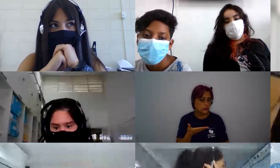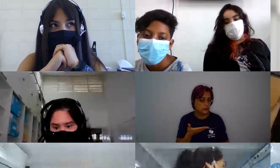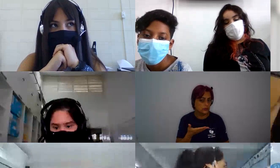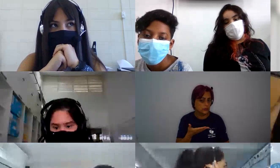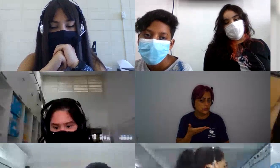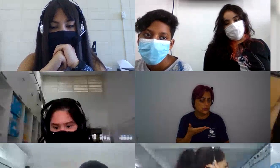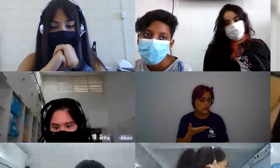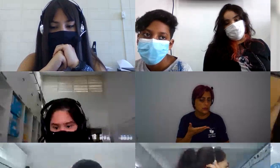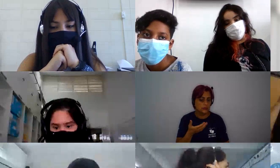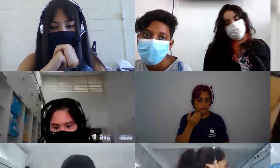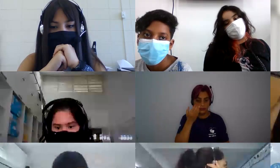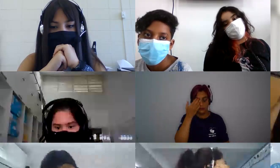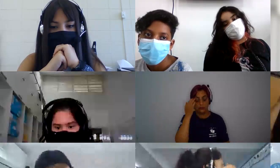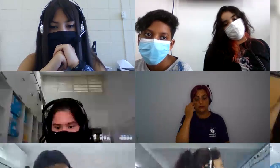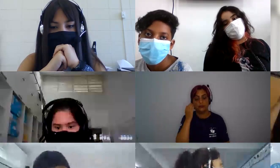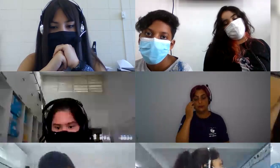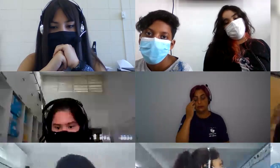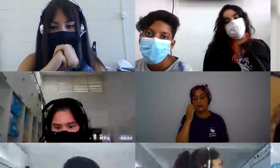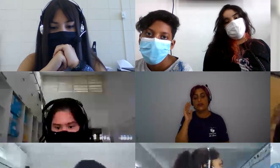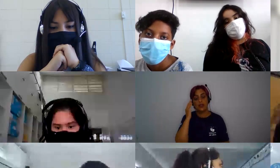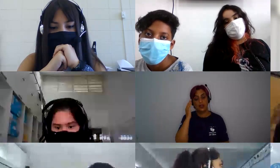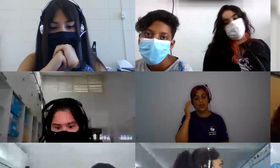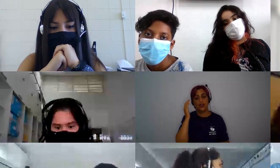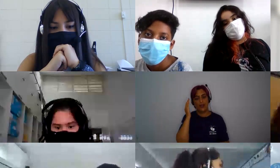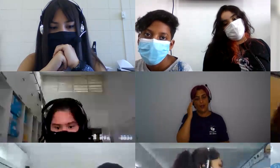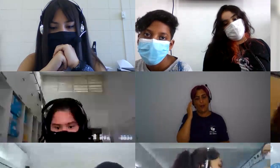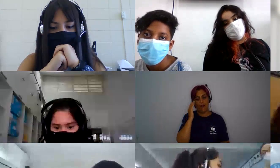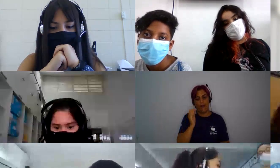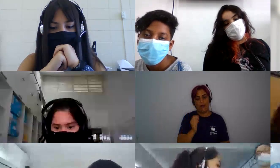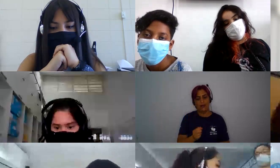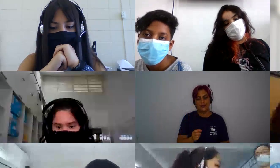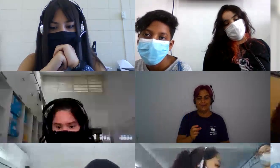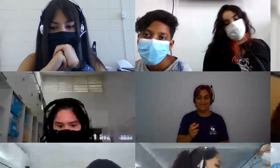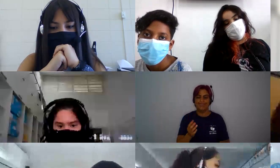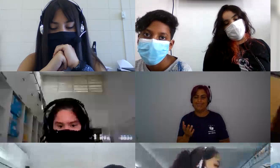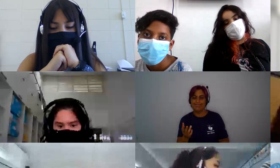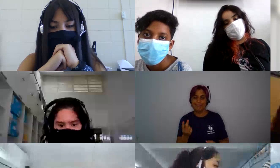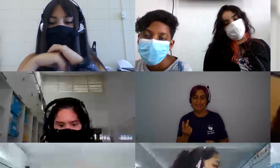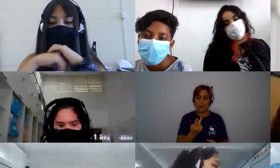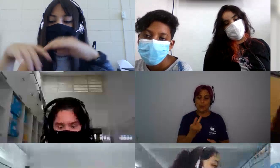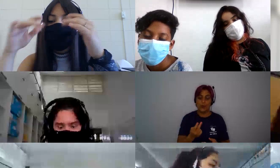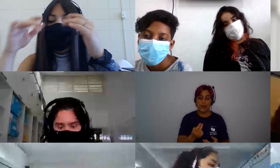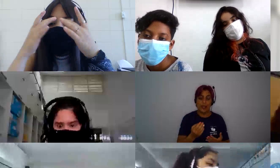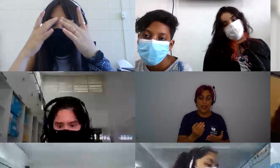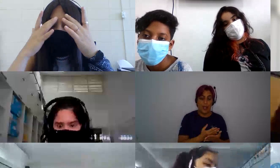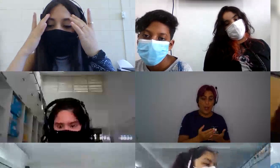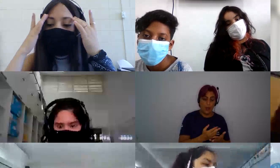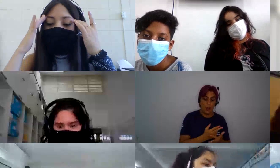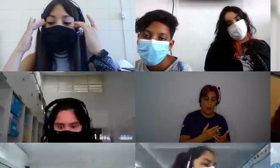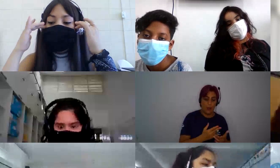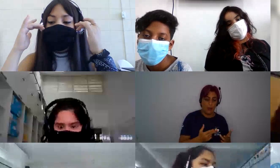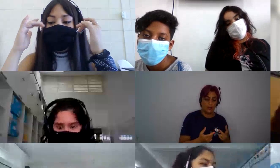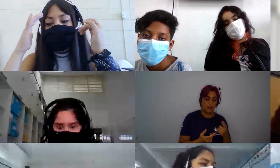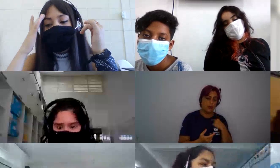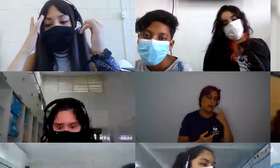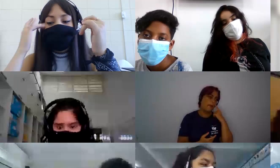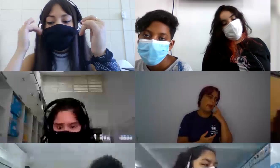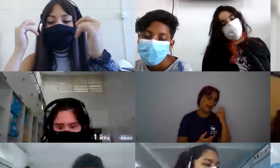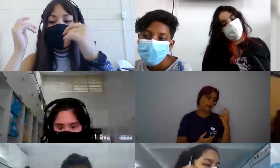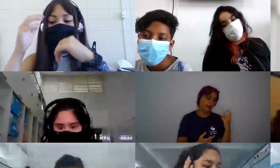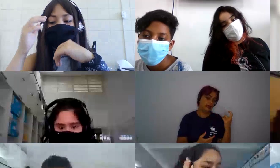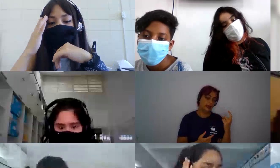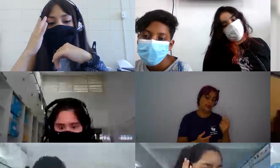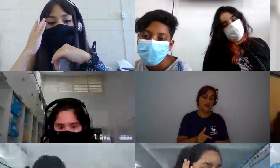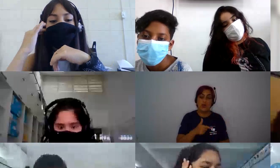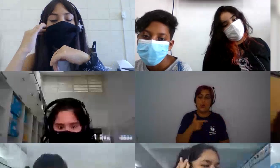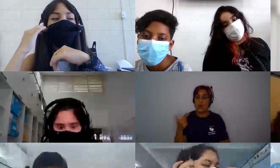Eu não sei bem falar. Eu acho que um pouco dos dois. Em algumas questões, eu falei, interessante, realmente era verdade.